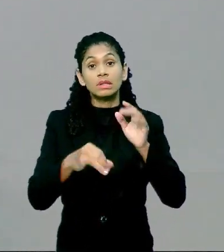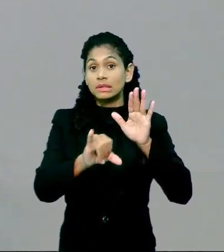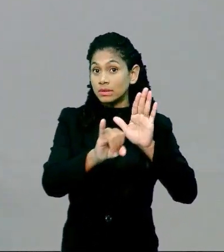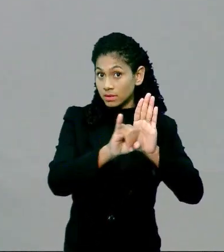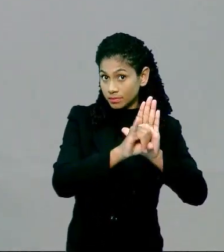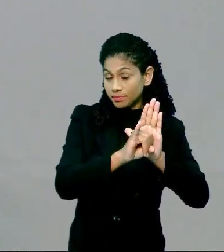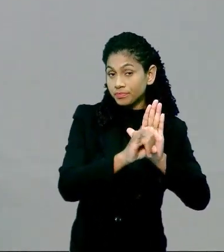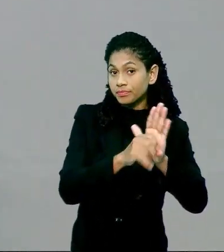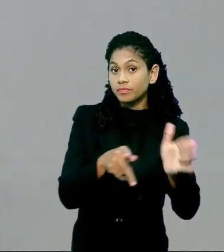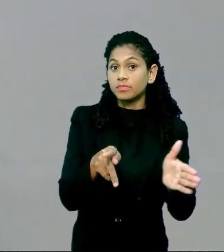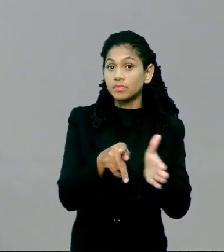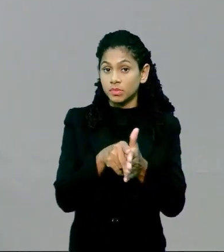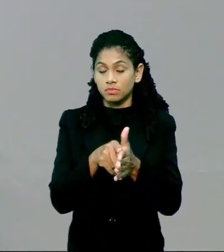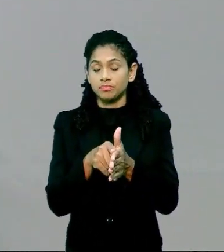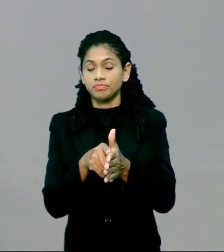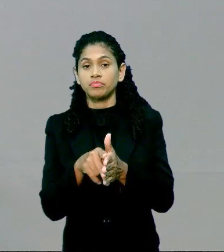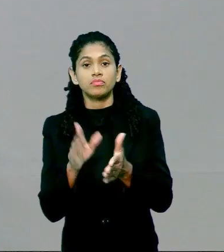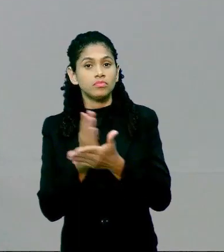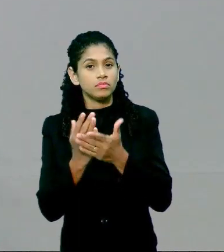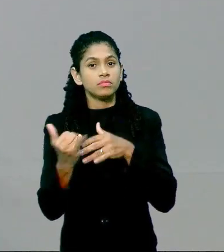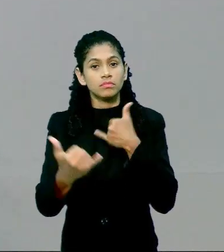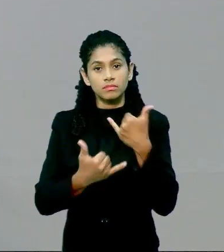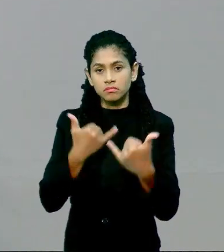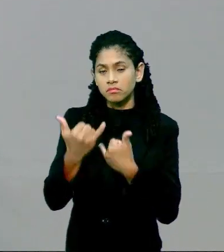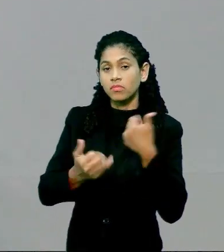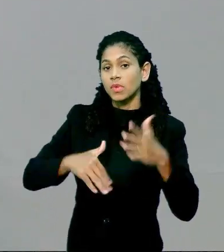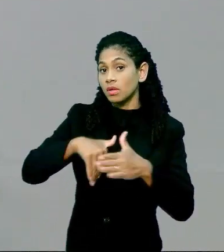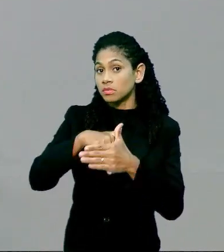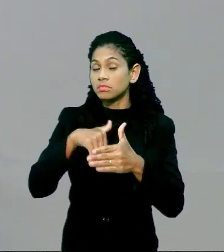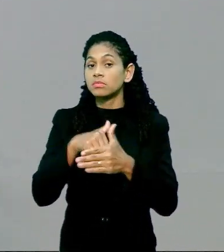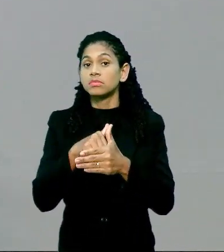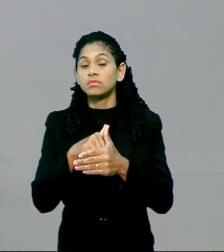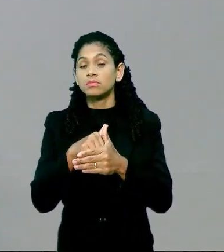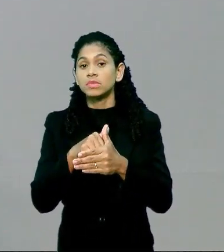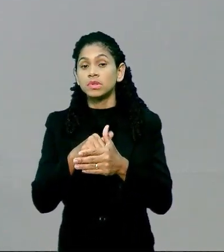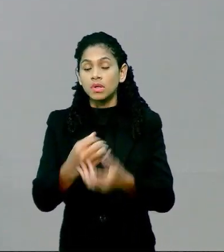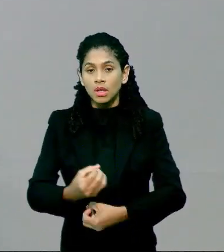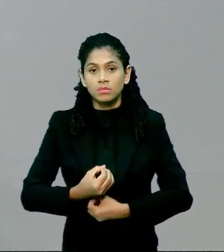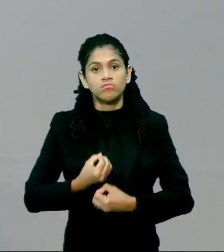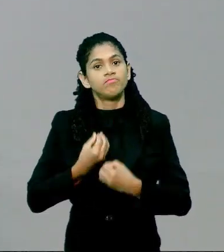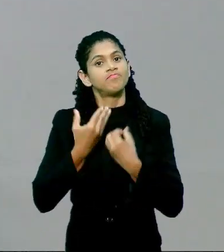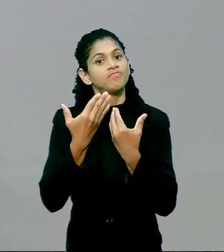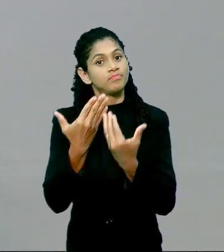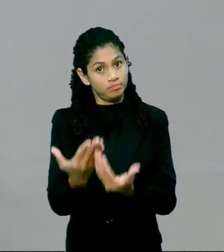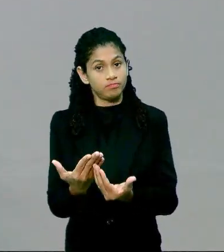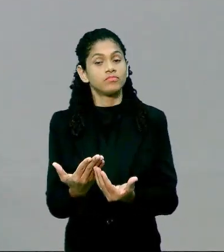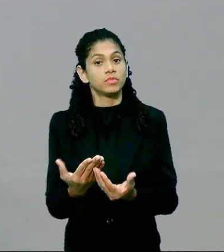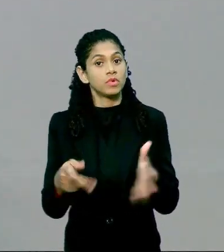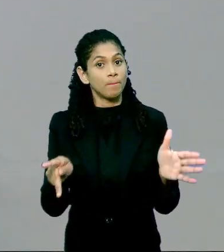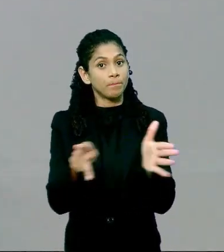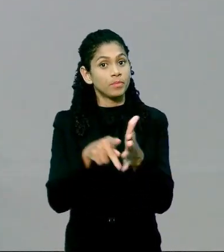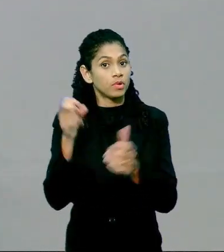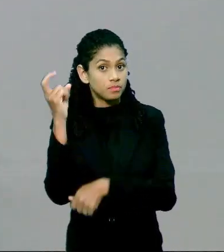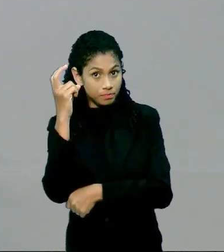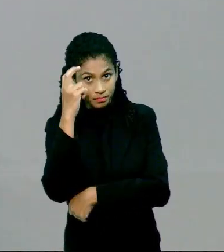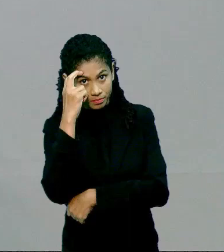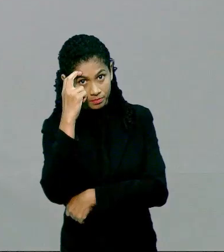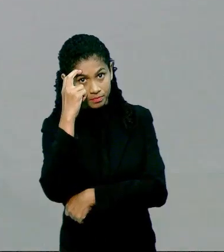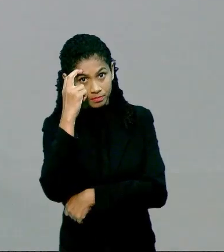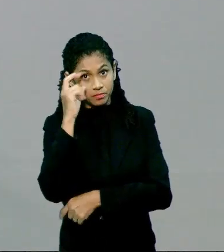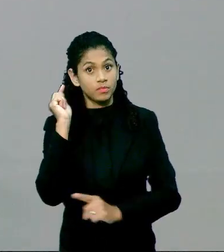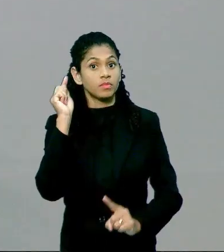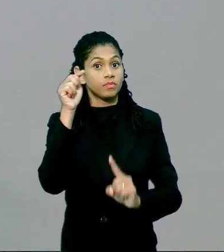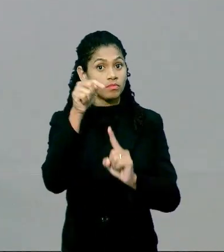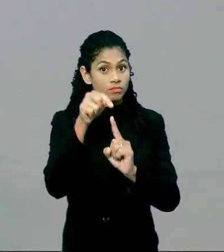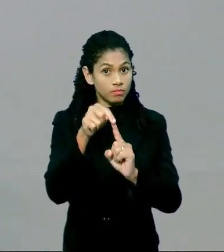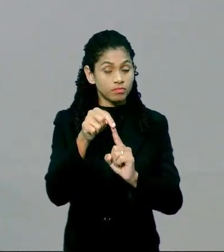Que determinada brincadeira, que determinado jogo vai expressar determinada cultura, vai identificar